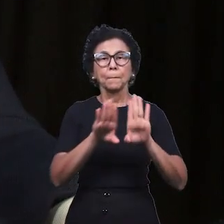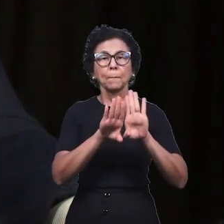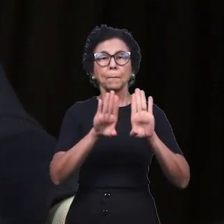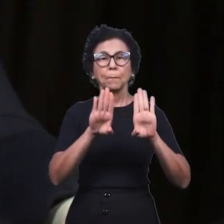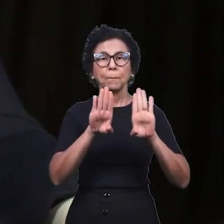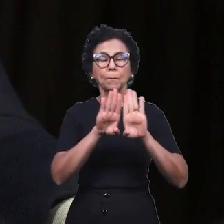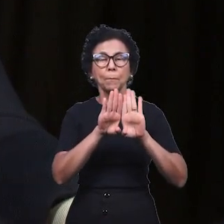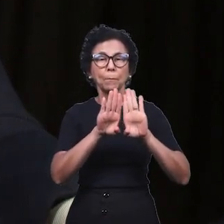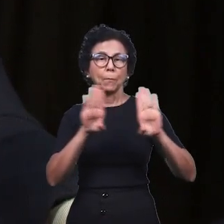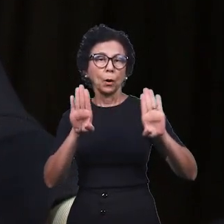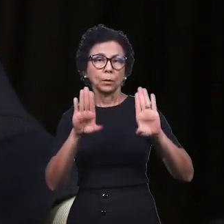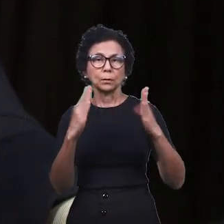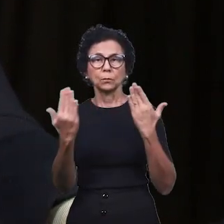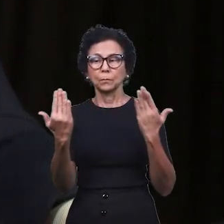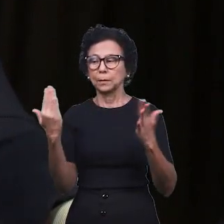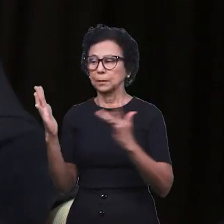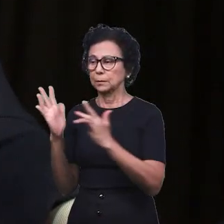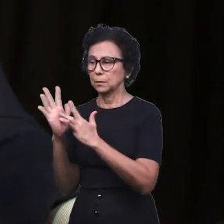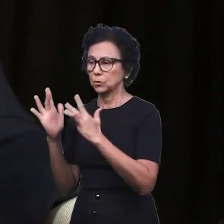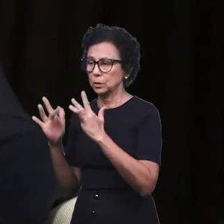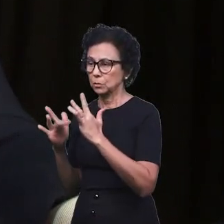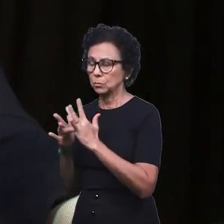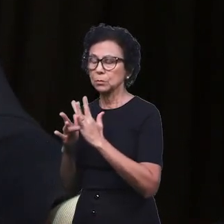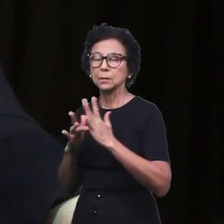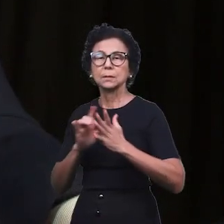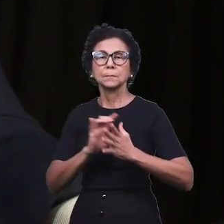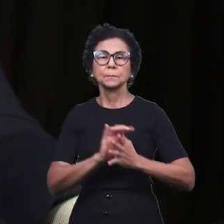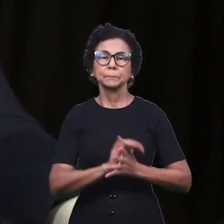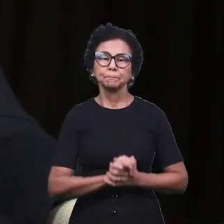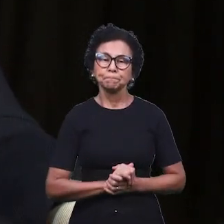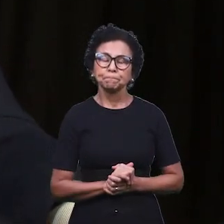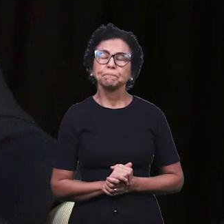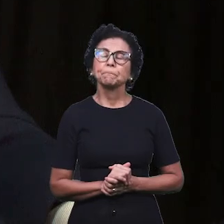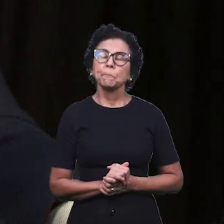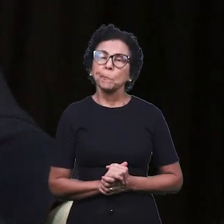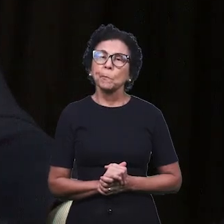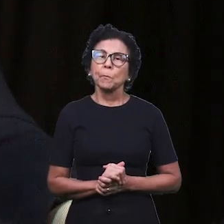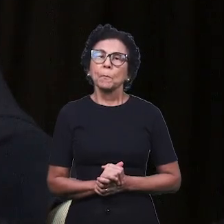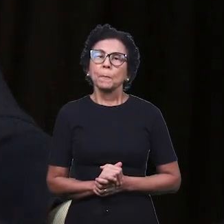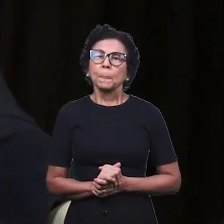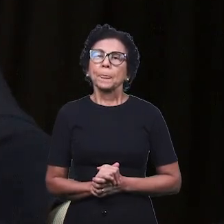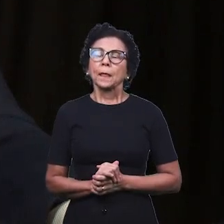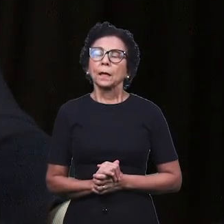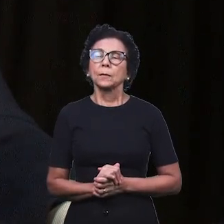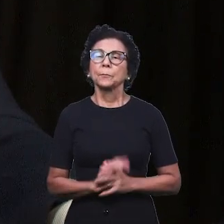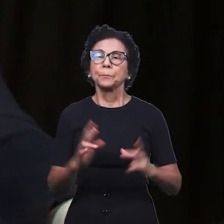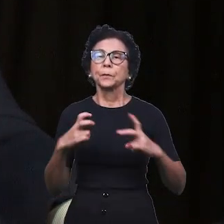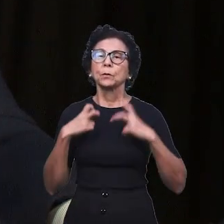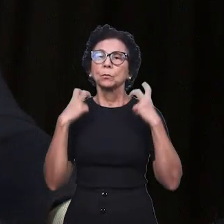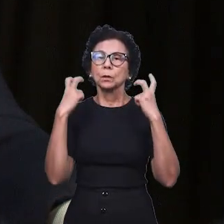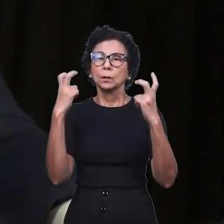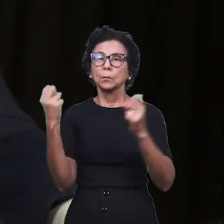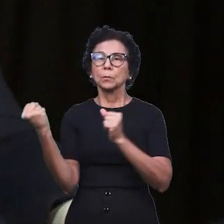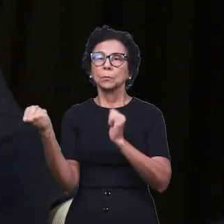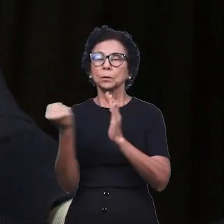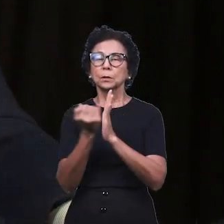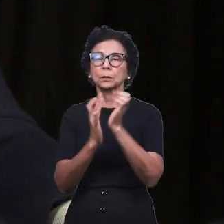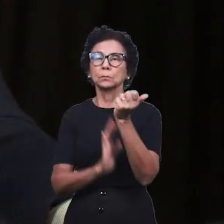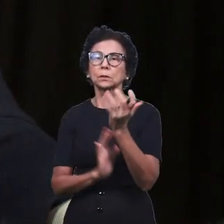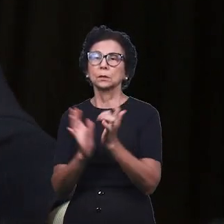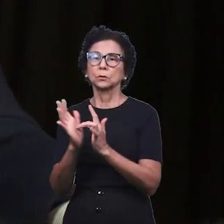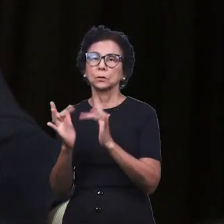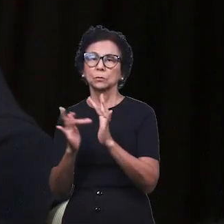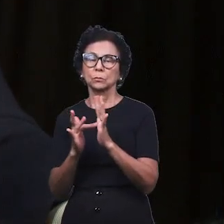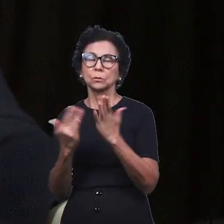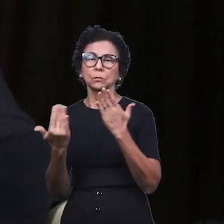porta. Fizemos o clamor pelo sangue de Jesus, que é a nossa chegada até o altar, ali tipifica o clamor